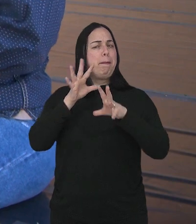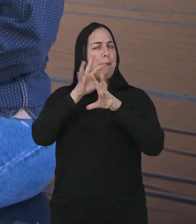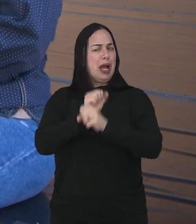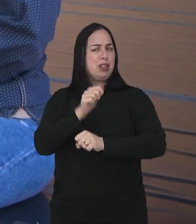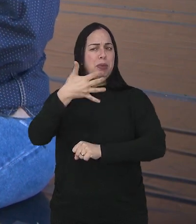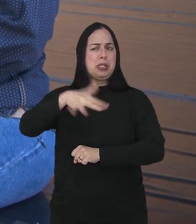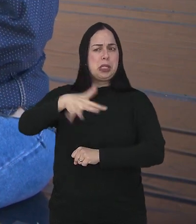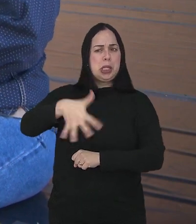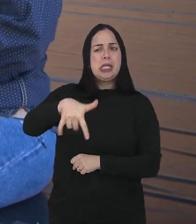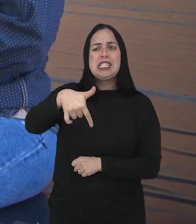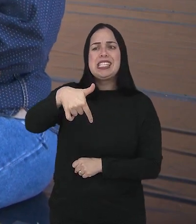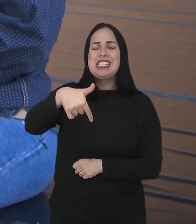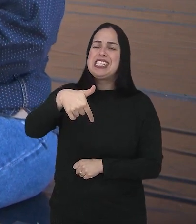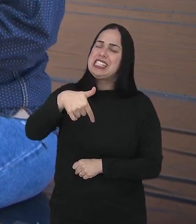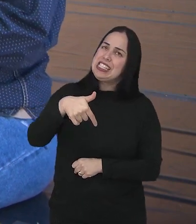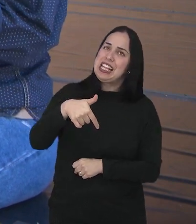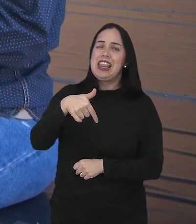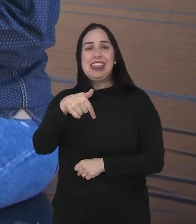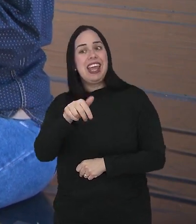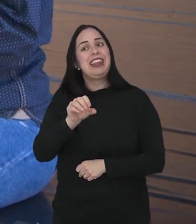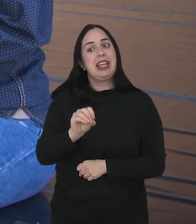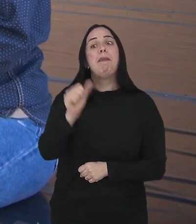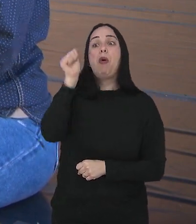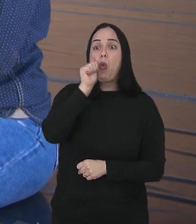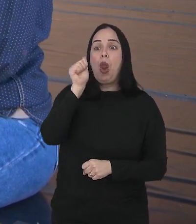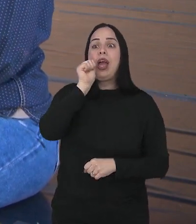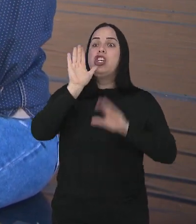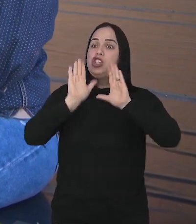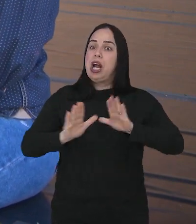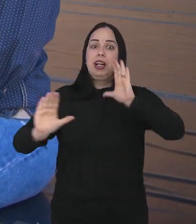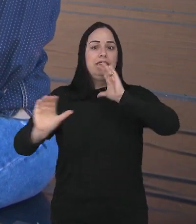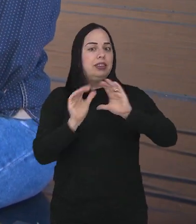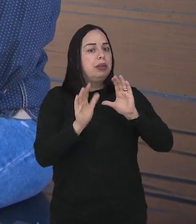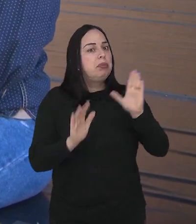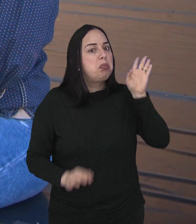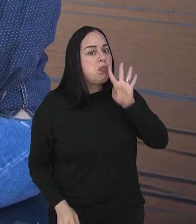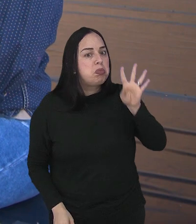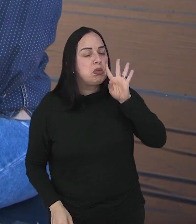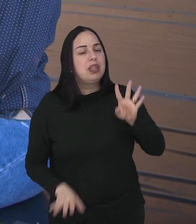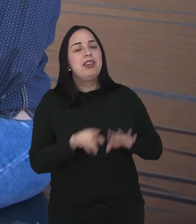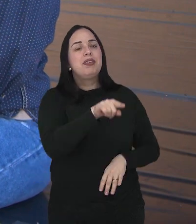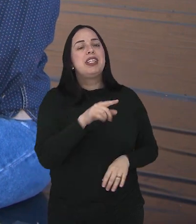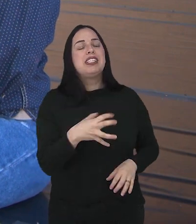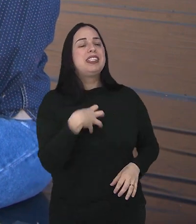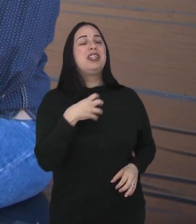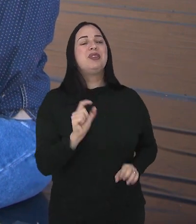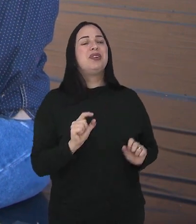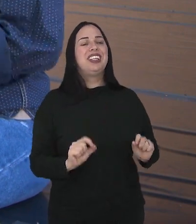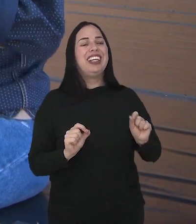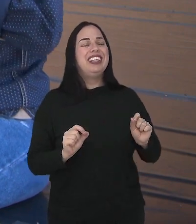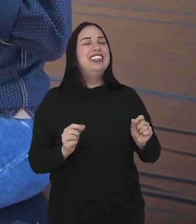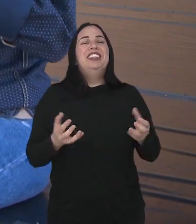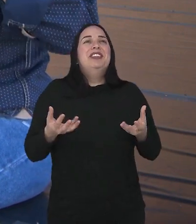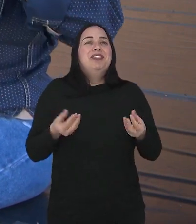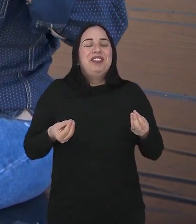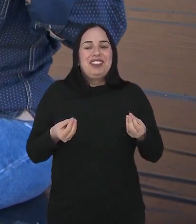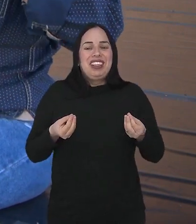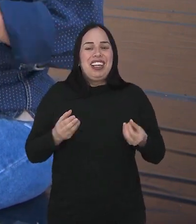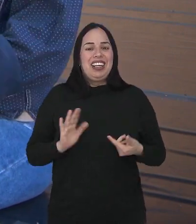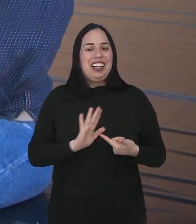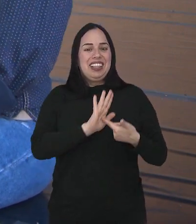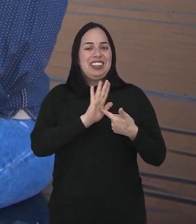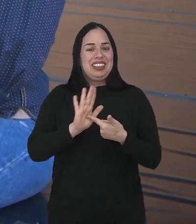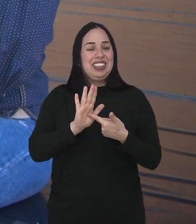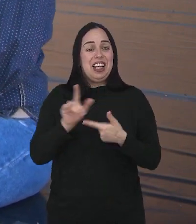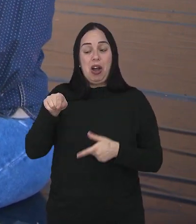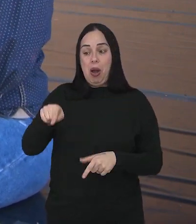Cena de Mulher em torno, acho que mais de 70 mulheres. Isso é muito legal. E como fica o seu coração, né? Levar o nome